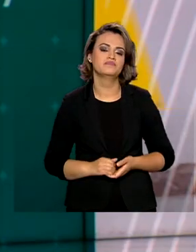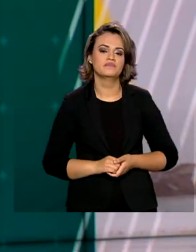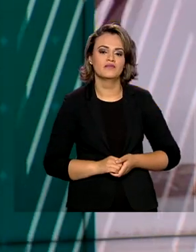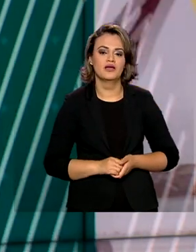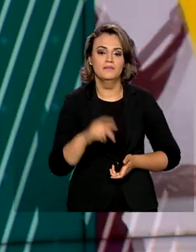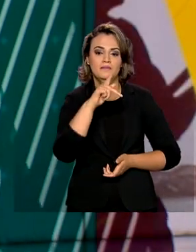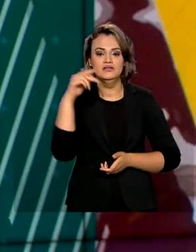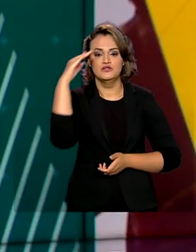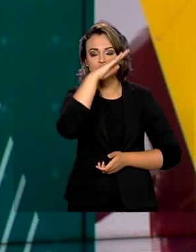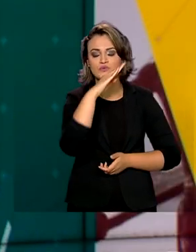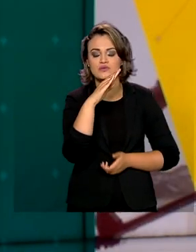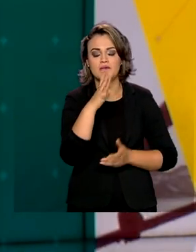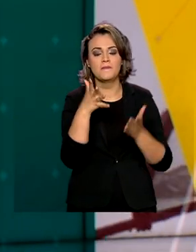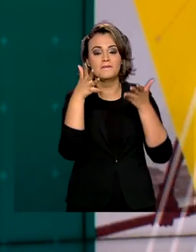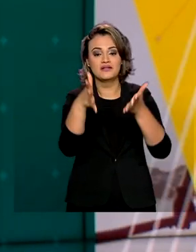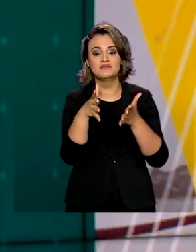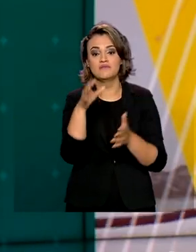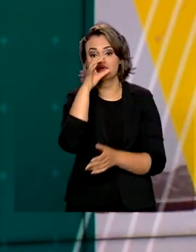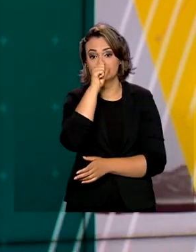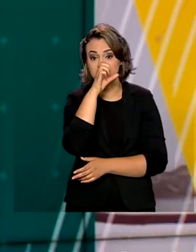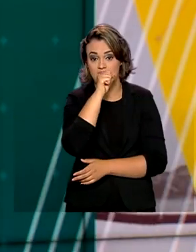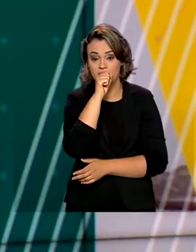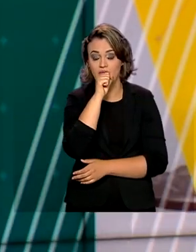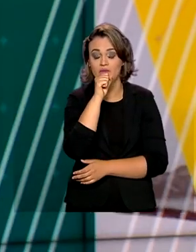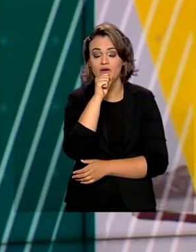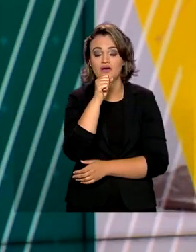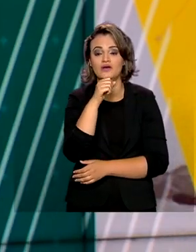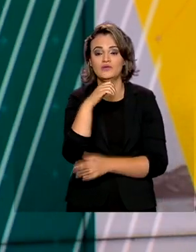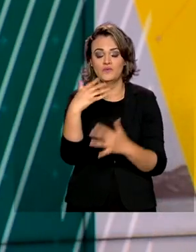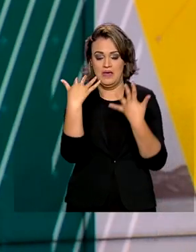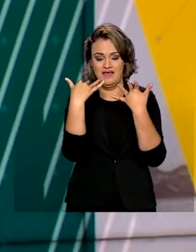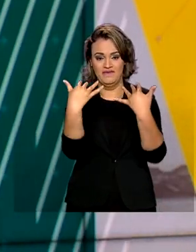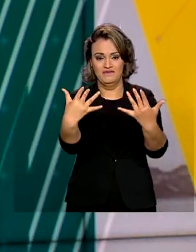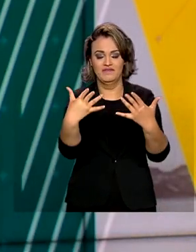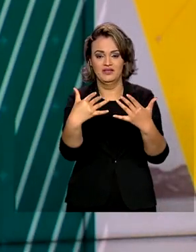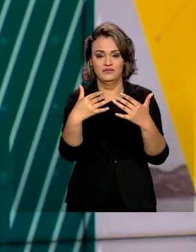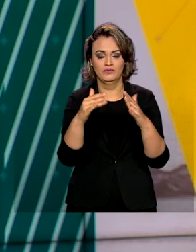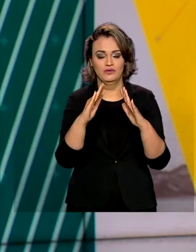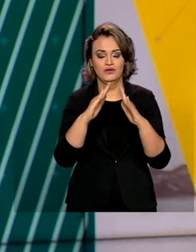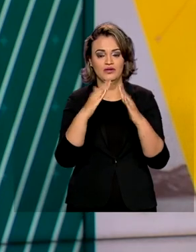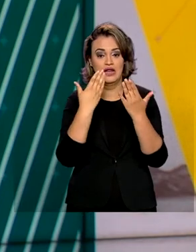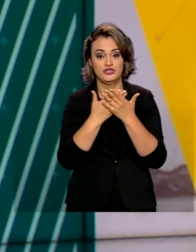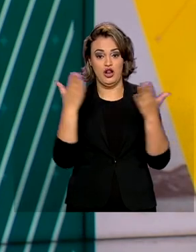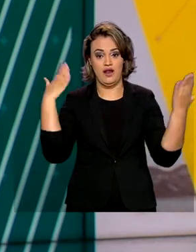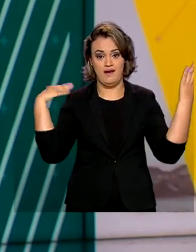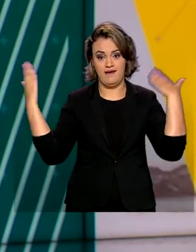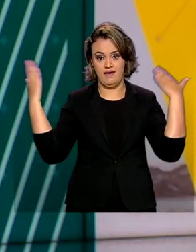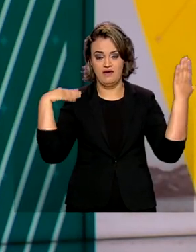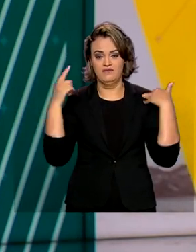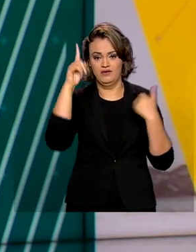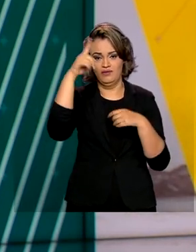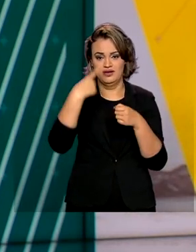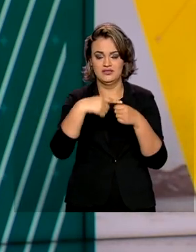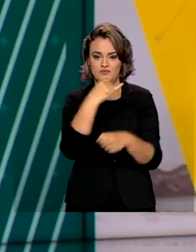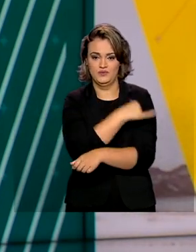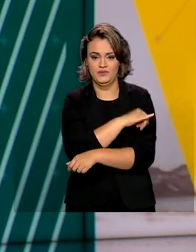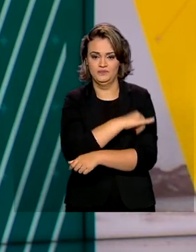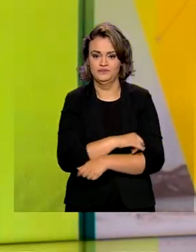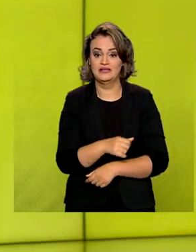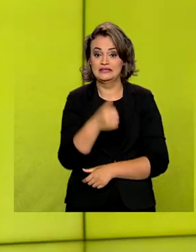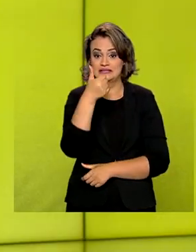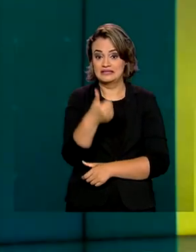e o presidente Jair bolsonaro participou neste fim de semana de uma cerimônia na Escola Naval no Rio de Janeiro mais de